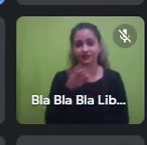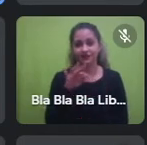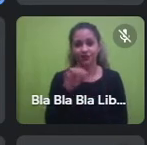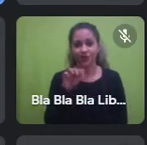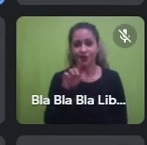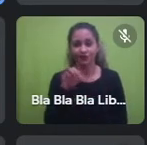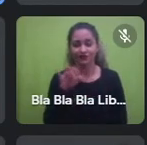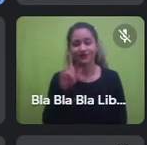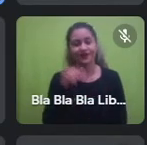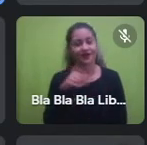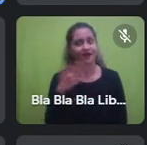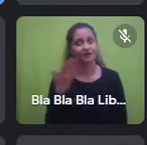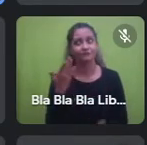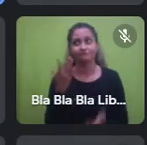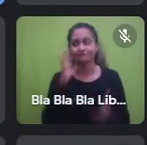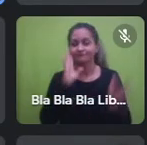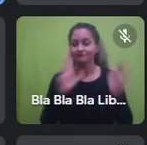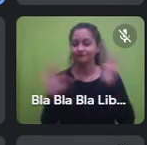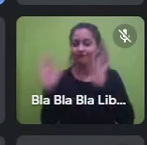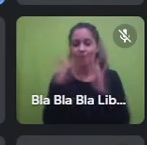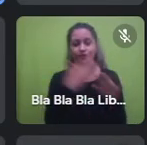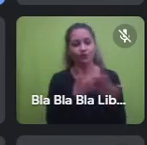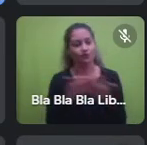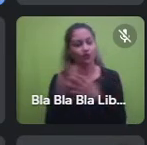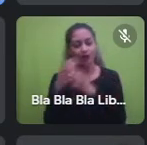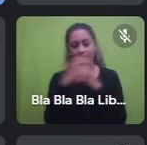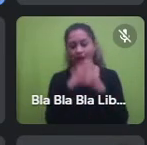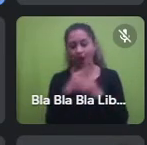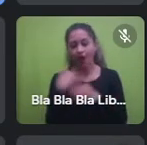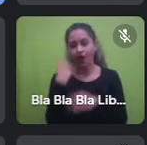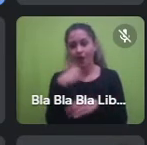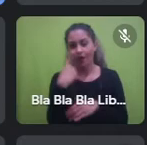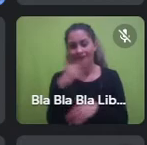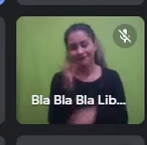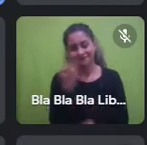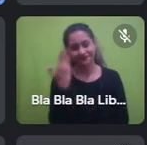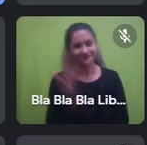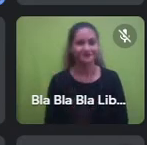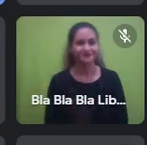A gente viaja aqui no microscópio horas e horas. Próximo.